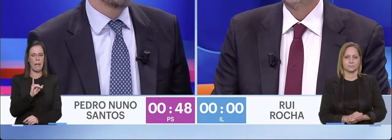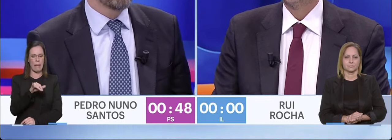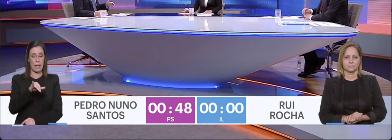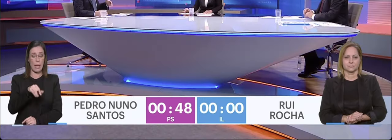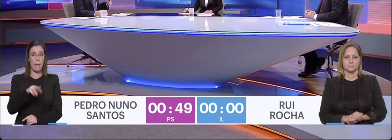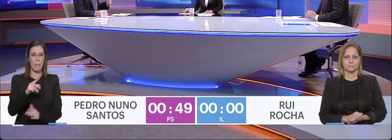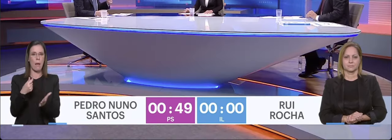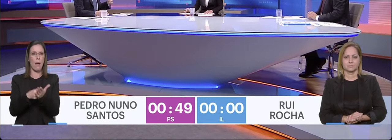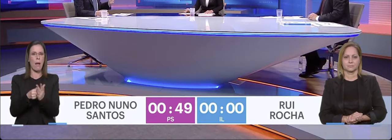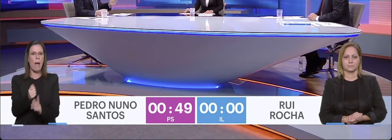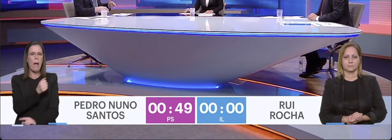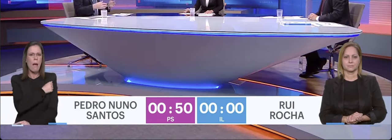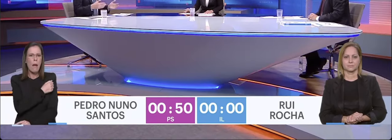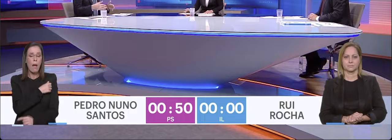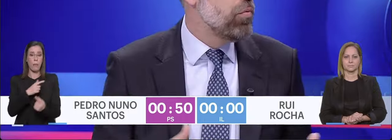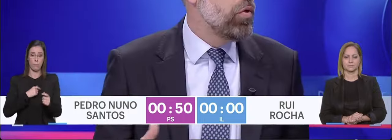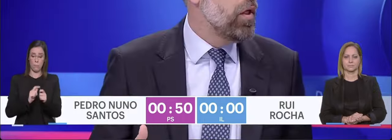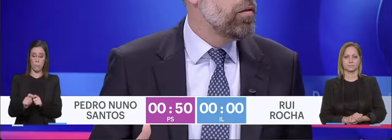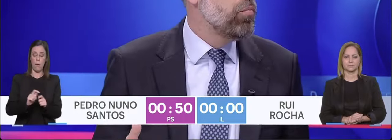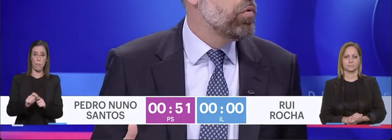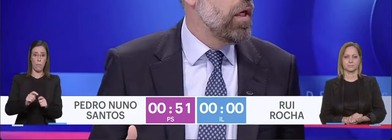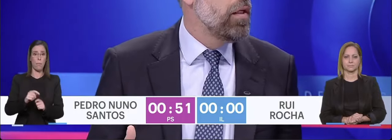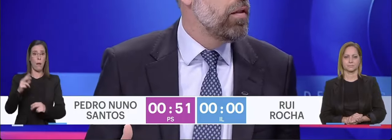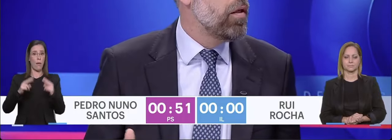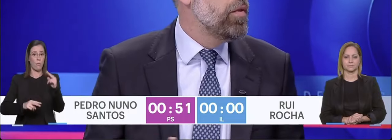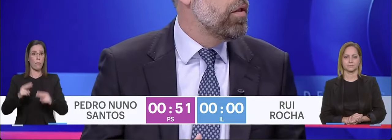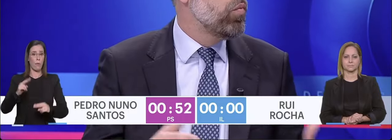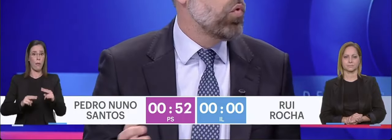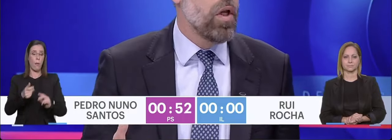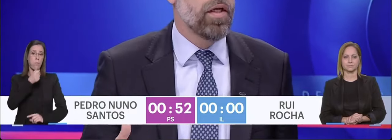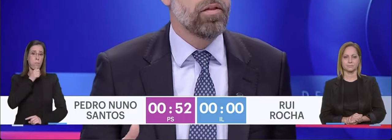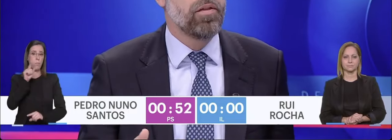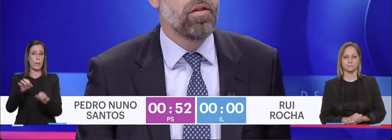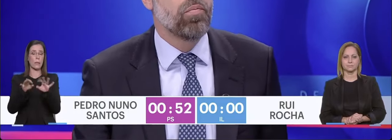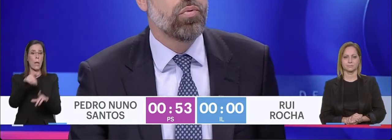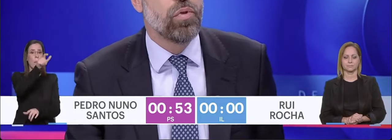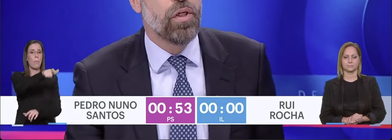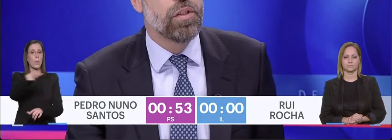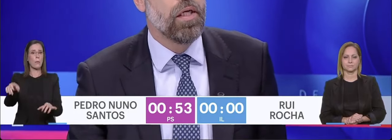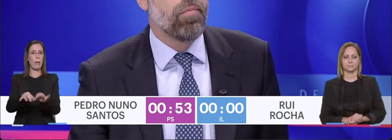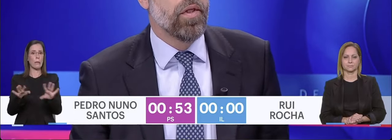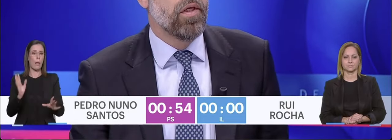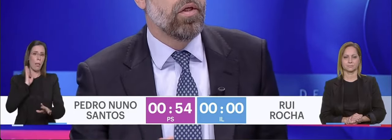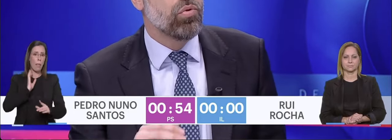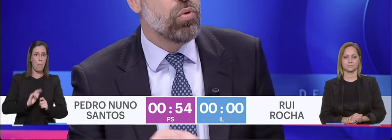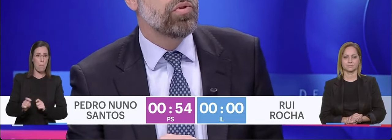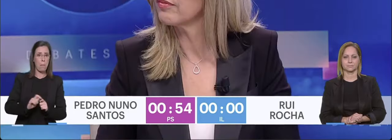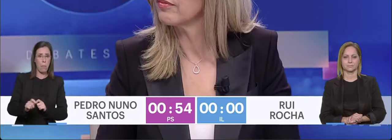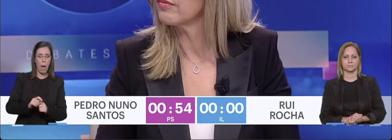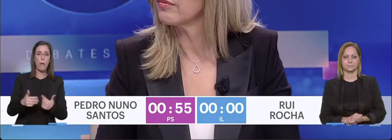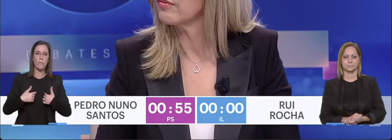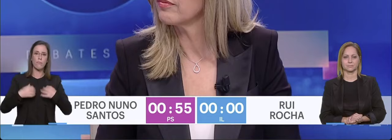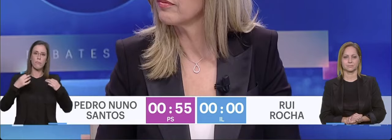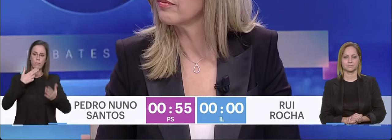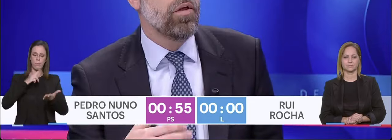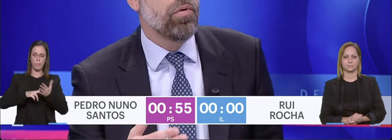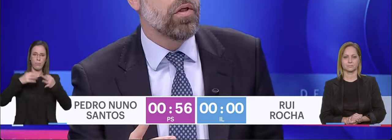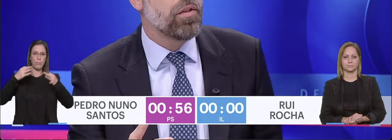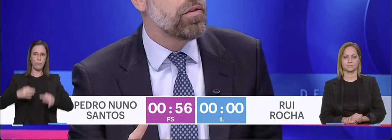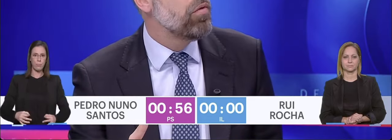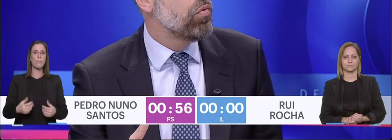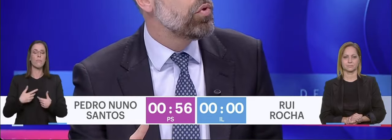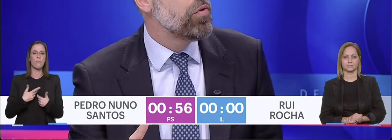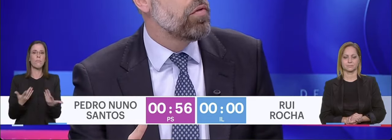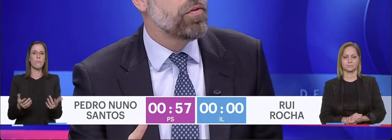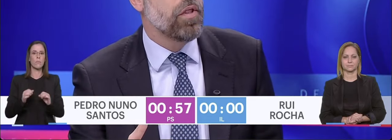que eu pago numa casa eu pago o imi que a autoridade tributária determina como qualquer cidadão português e eu sou sério e sou sério